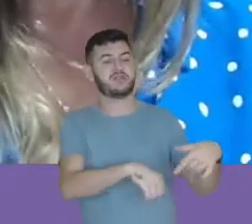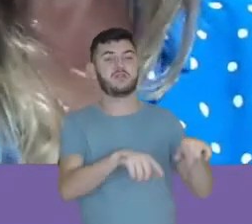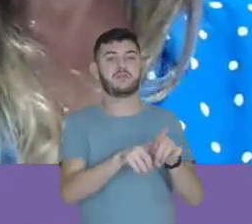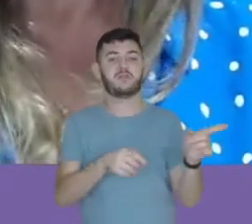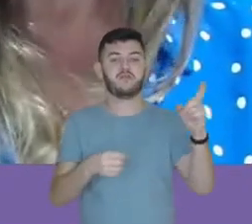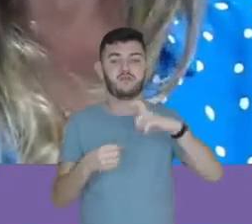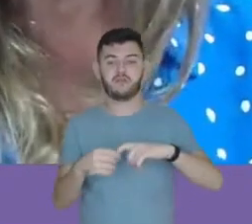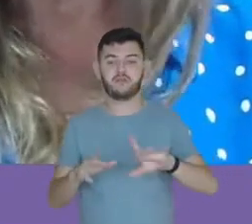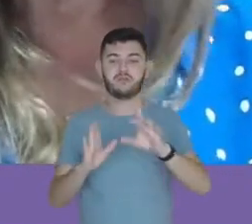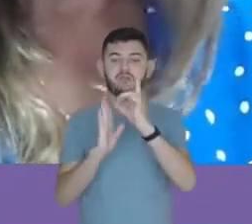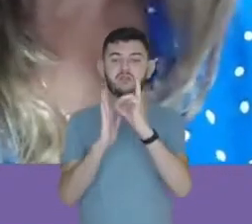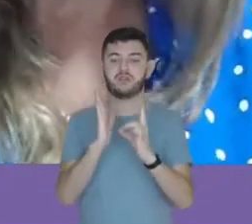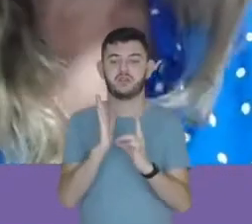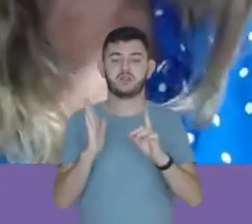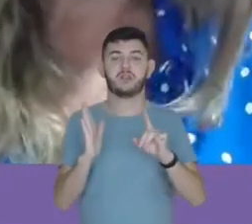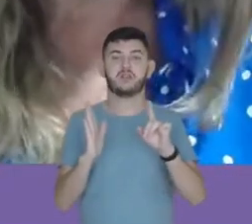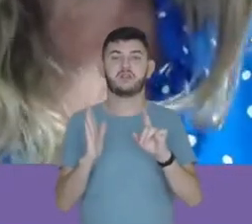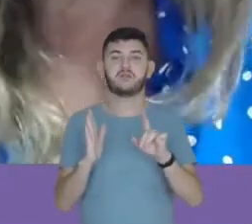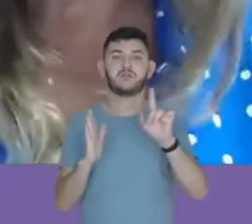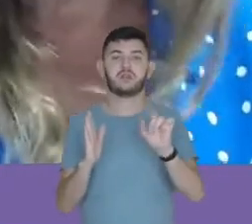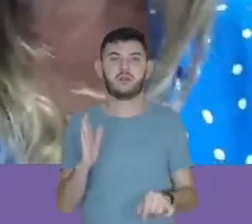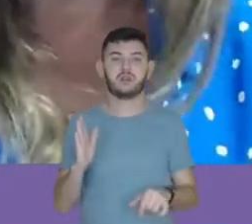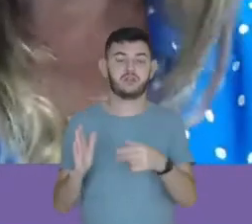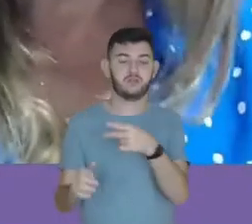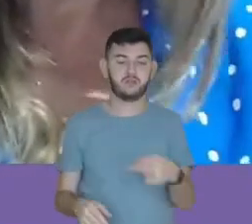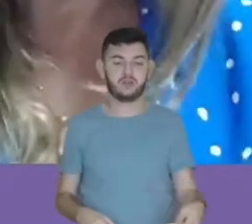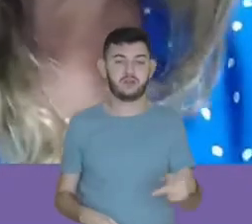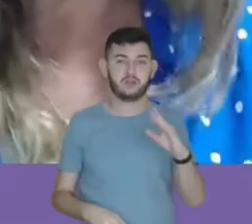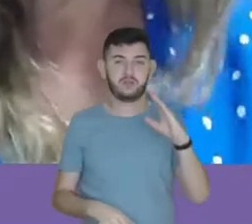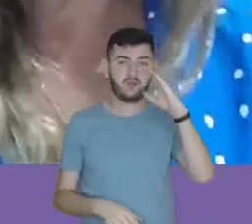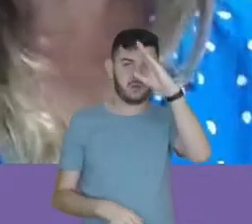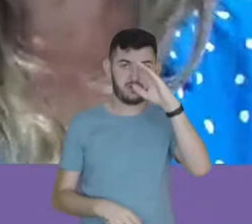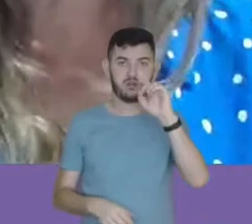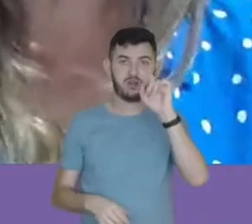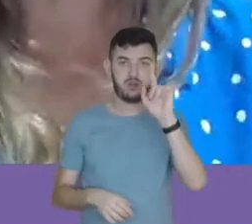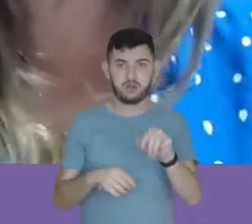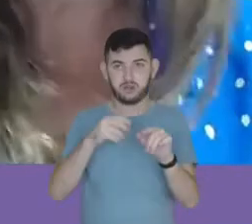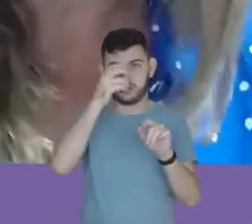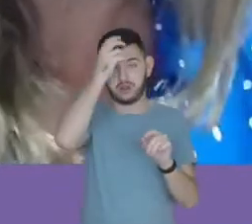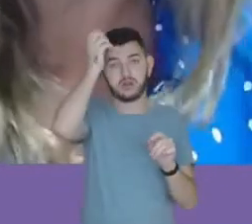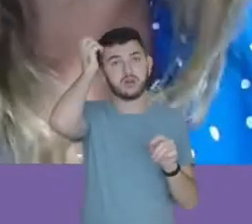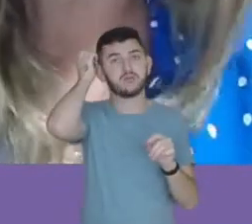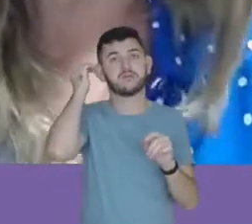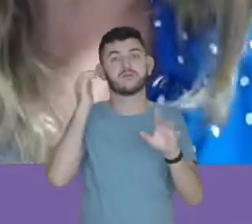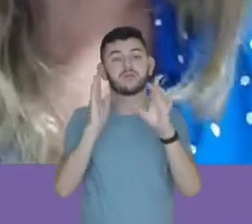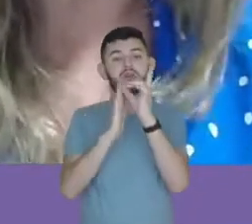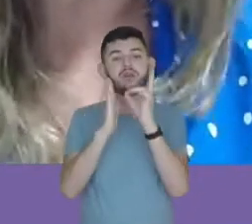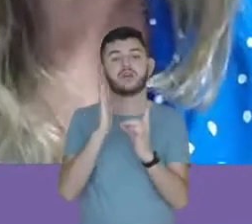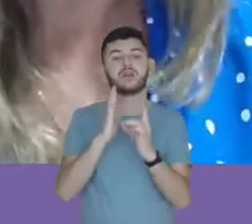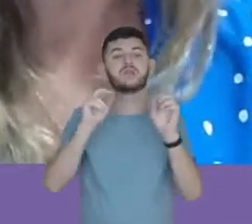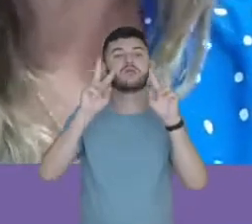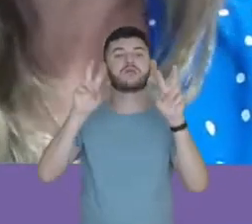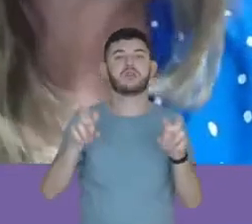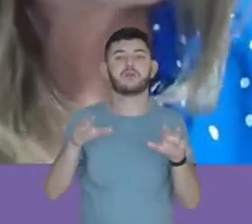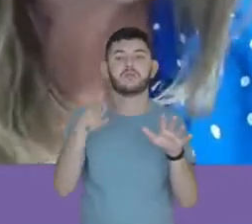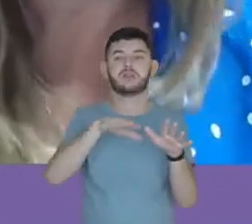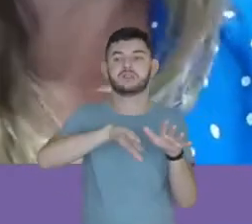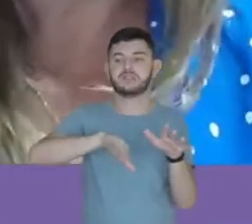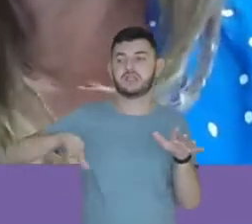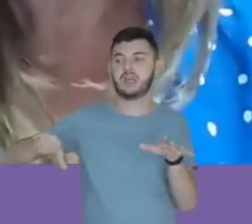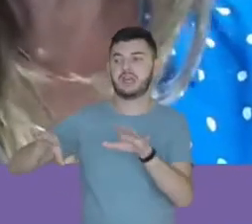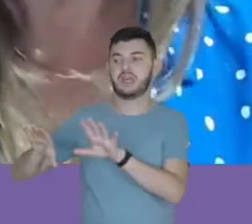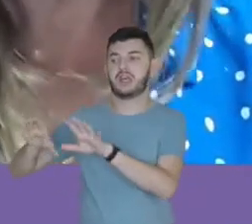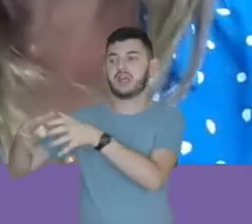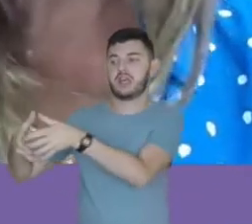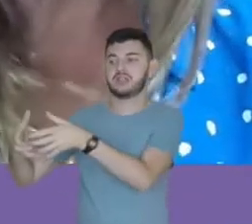decreto, né, do atual presidente, do presidente Bolsonaro, um decreto que foi chamado Decreto da Segregação,